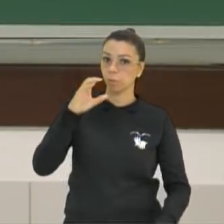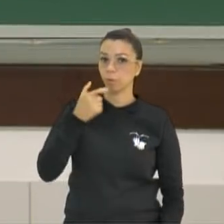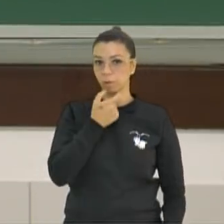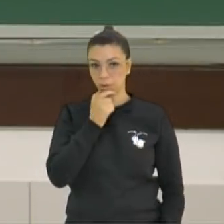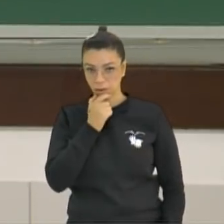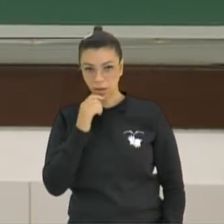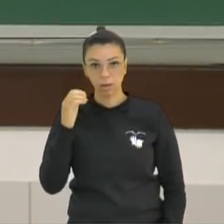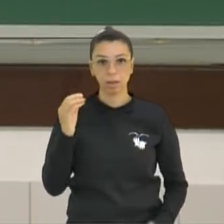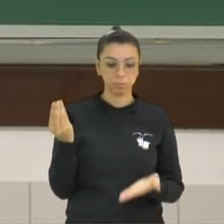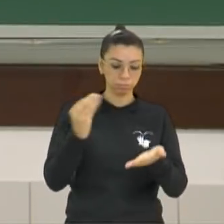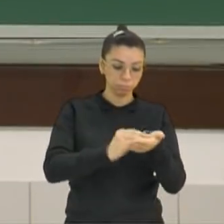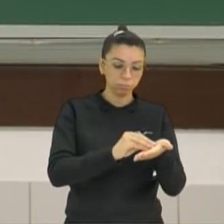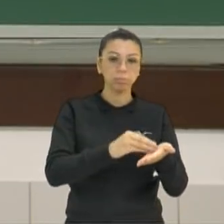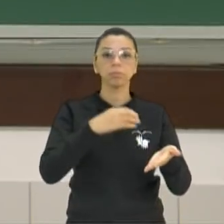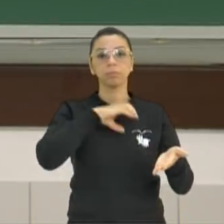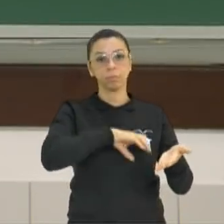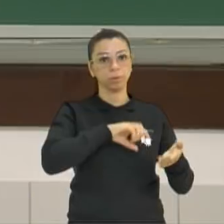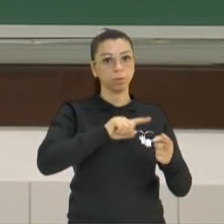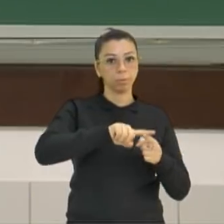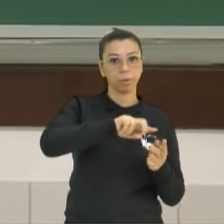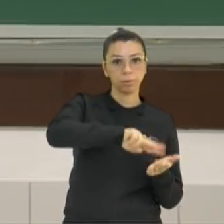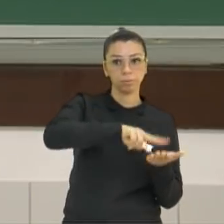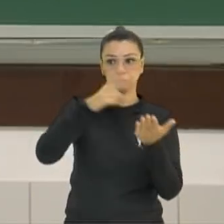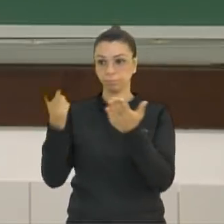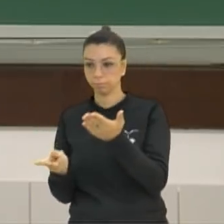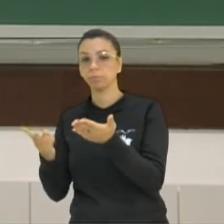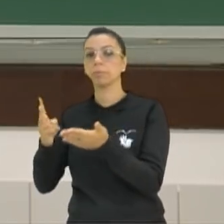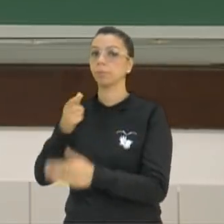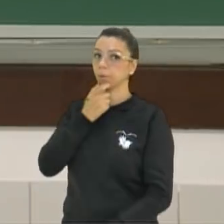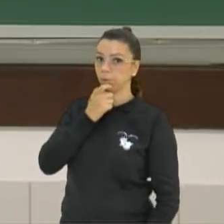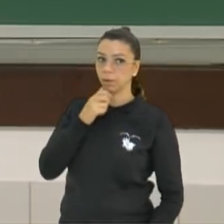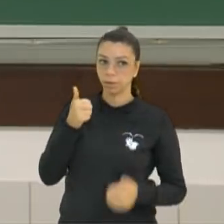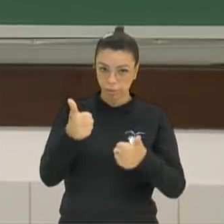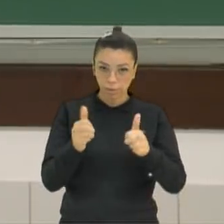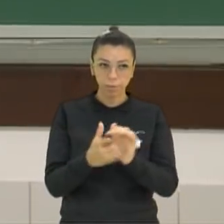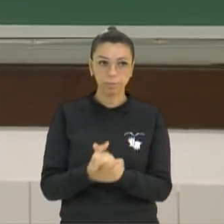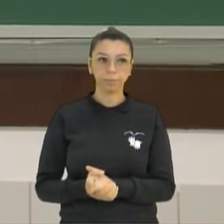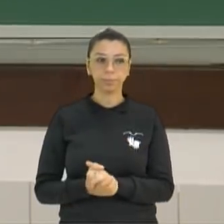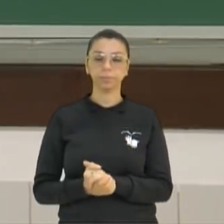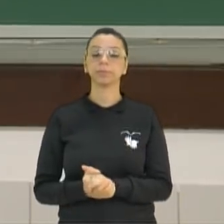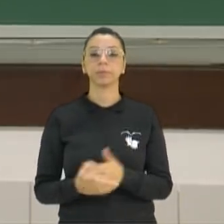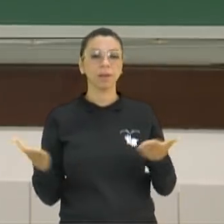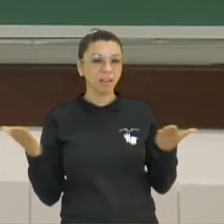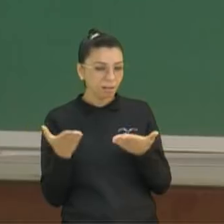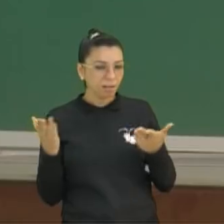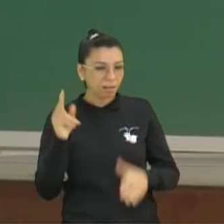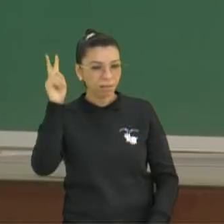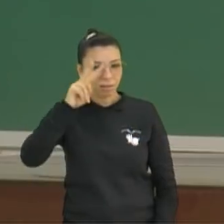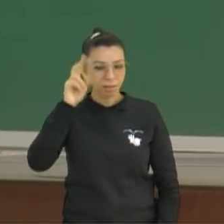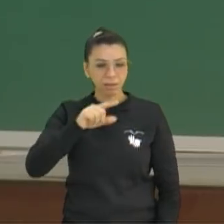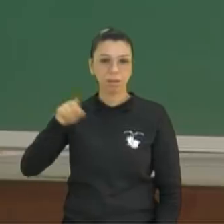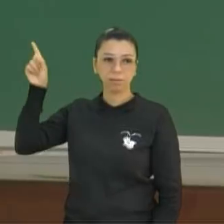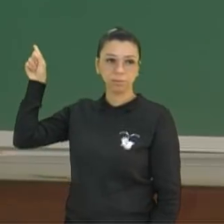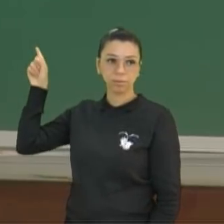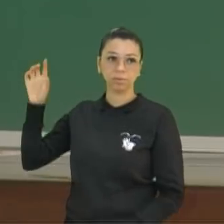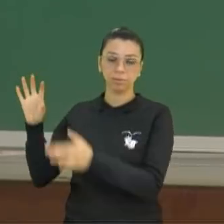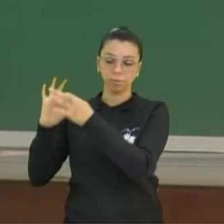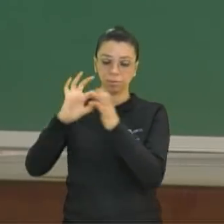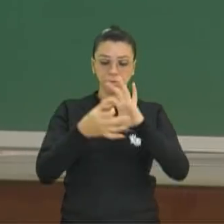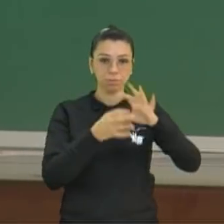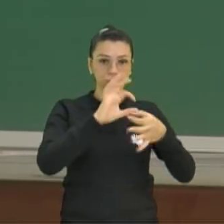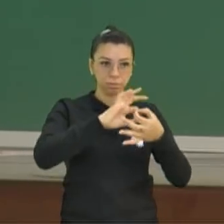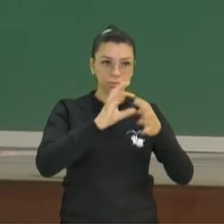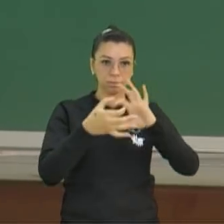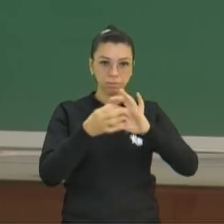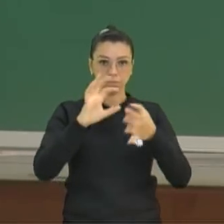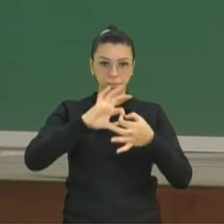colocou em português, depois passa para o inglês, tá? Lembra de linking words? O que é isso? Olha lá, palavrinhas que estão